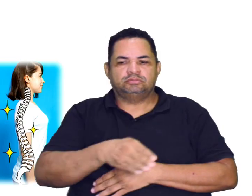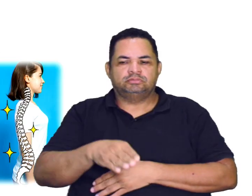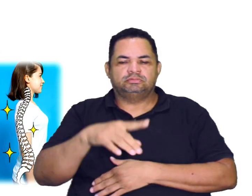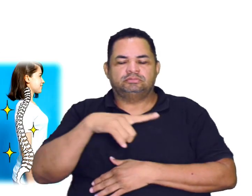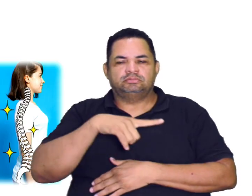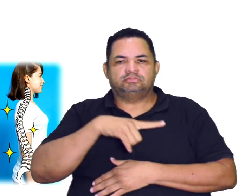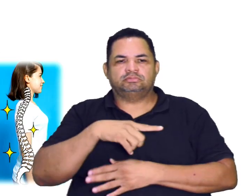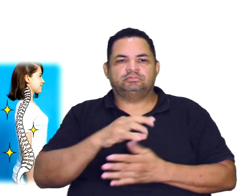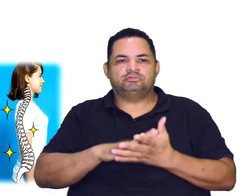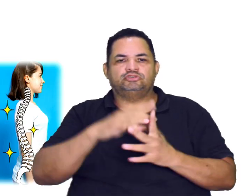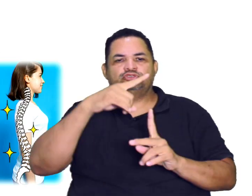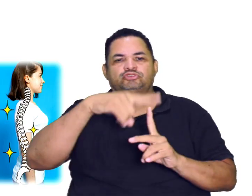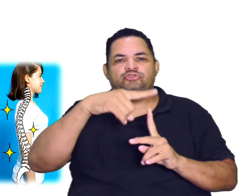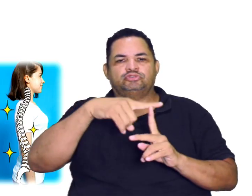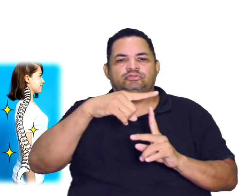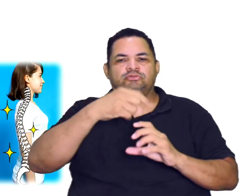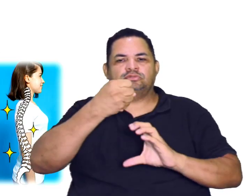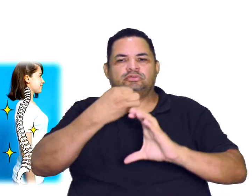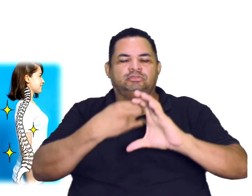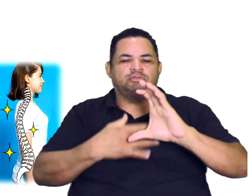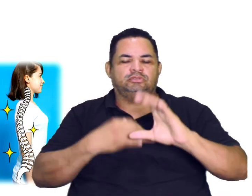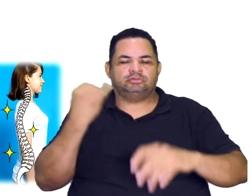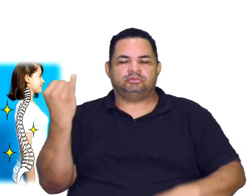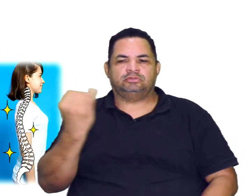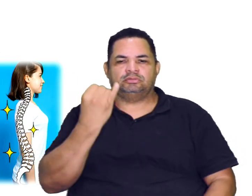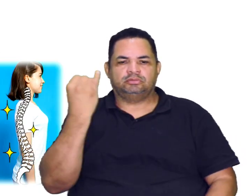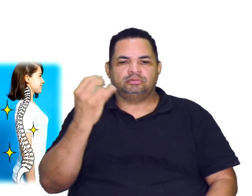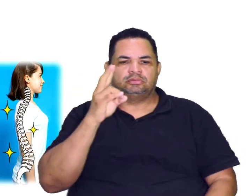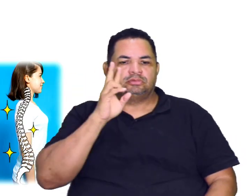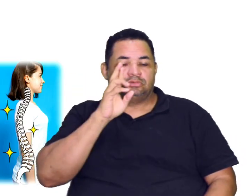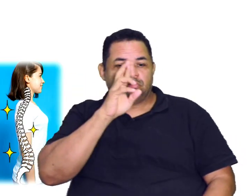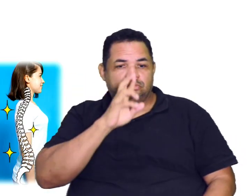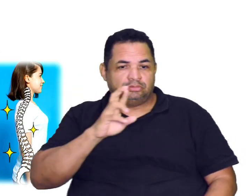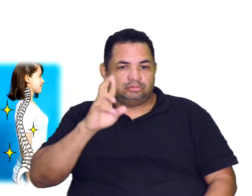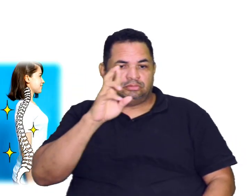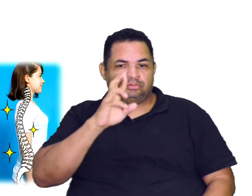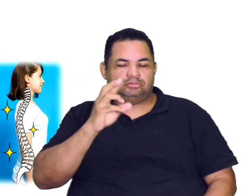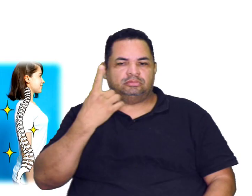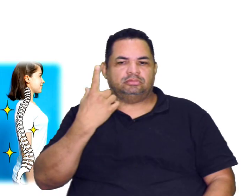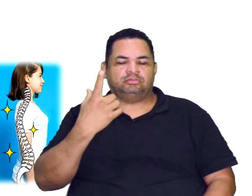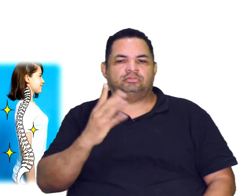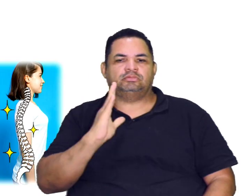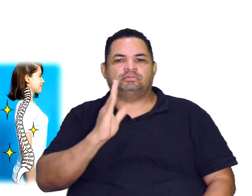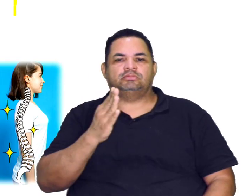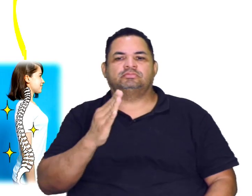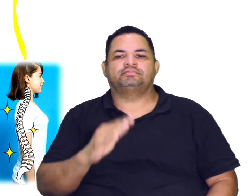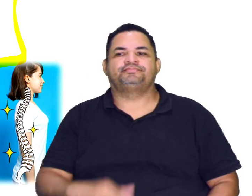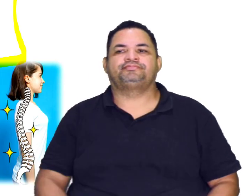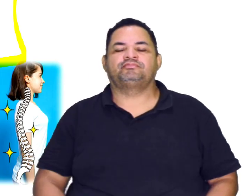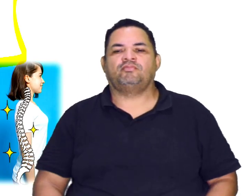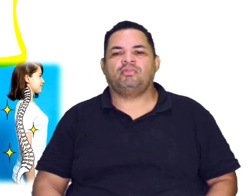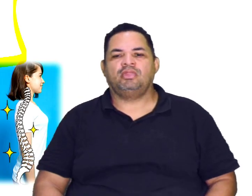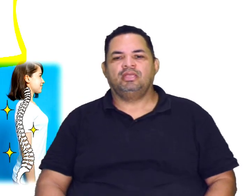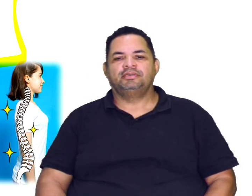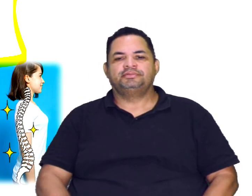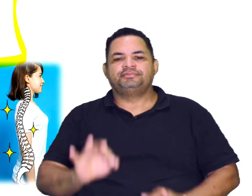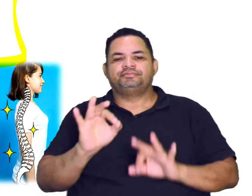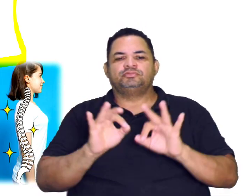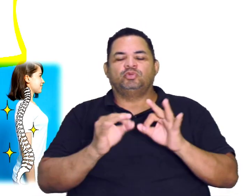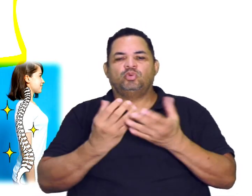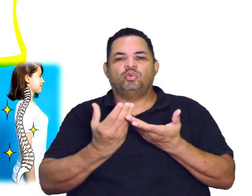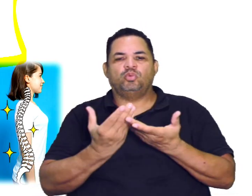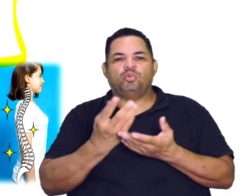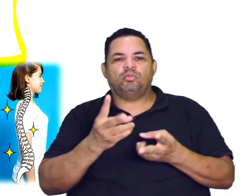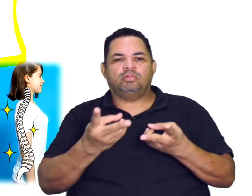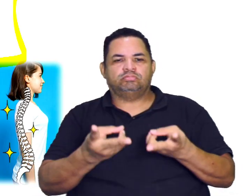alguns tipos e algumas características importantes a se observar. Lembra que eu falei para vocês aqui a respeito da anatomia, de como que a